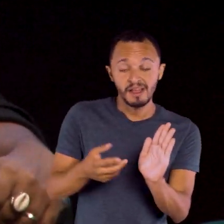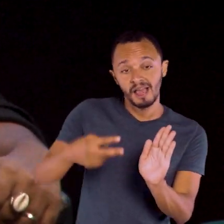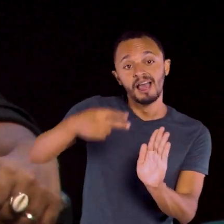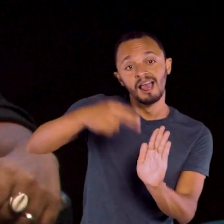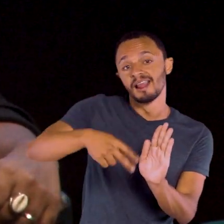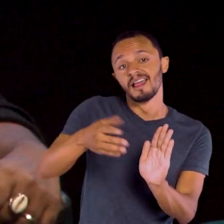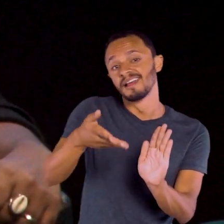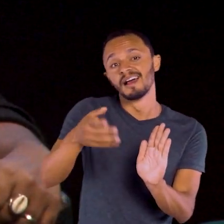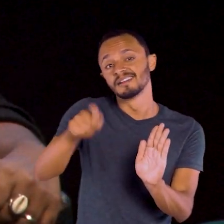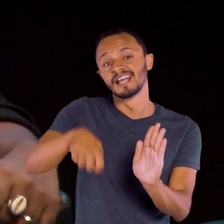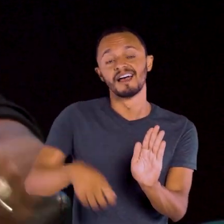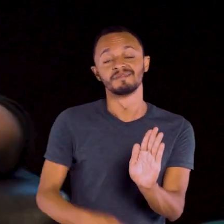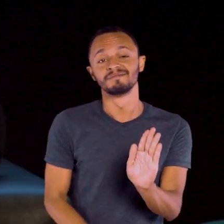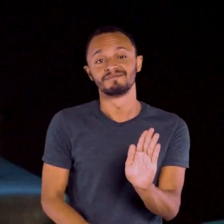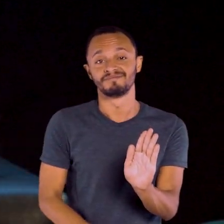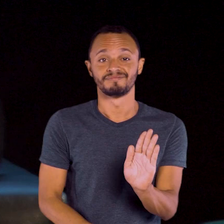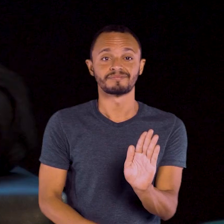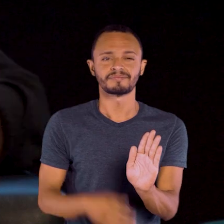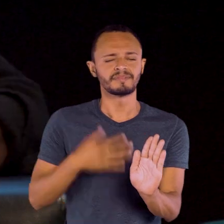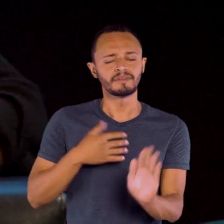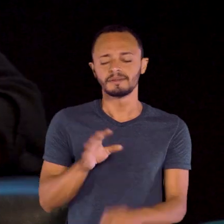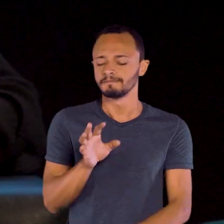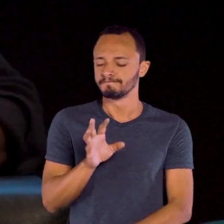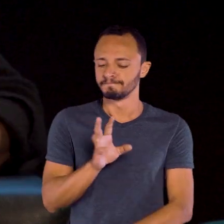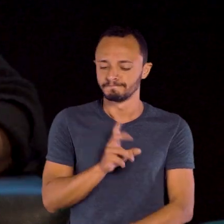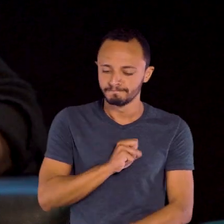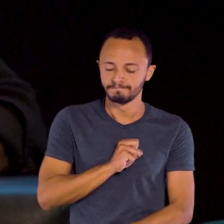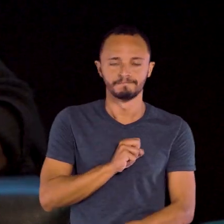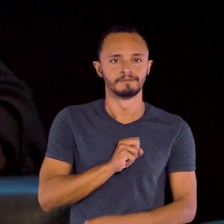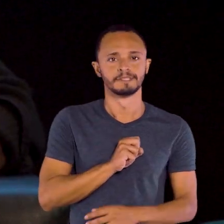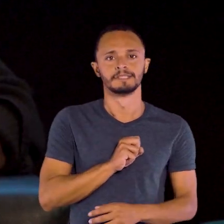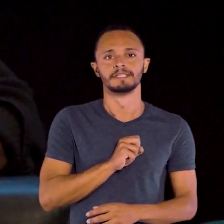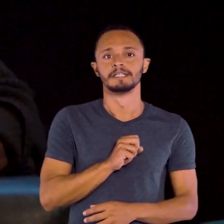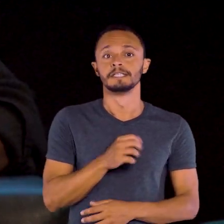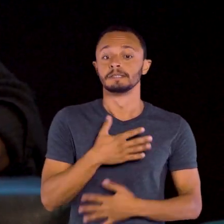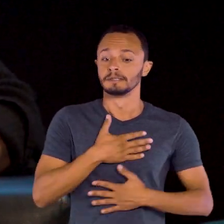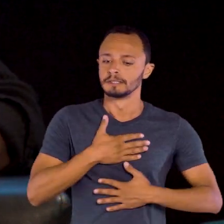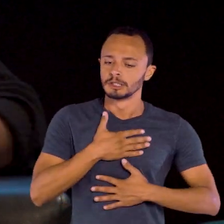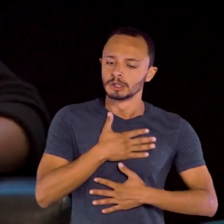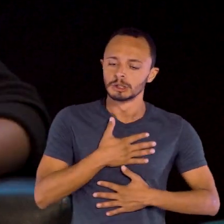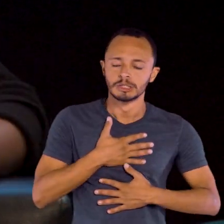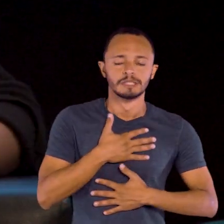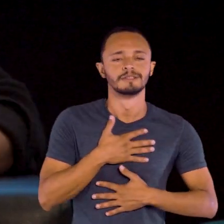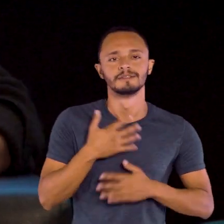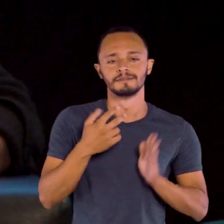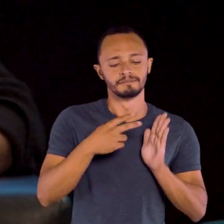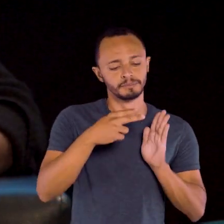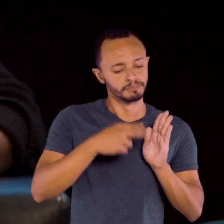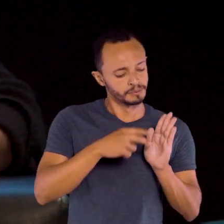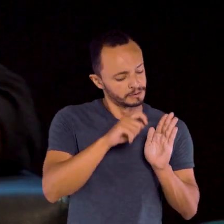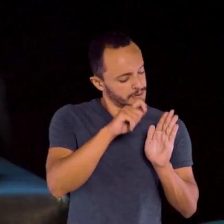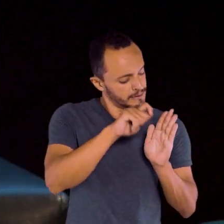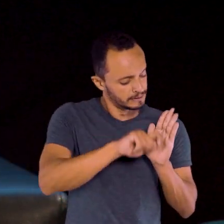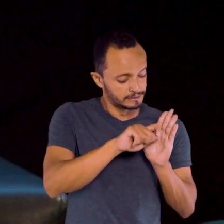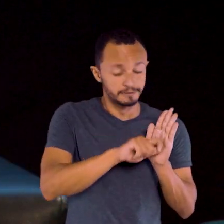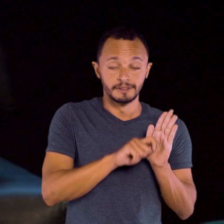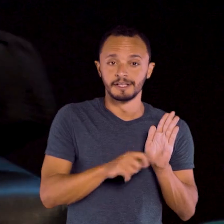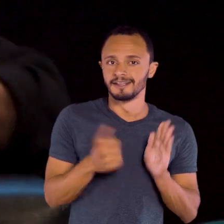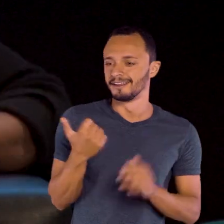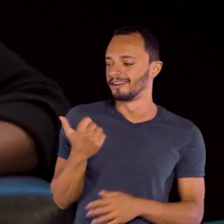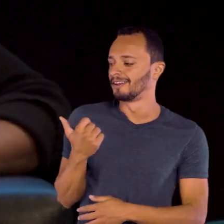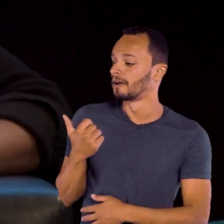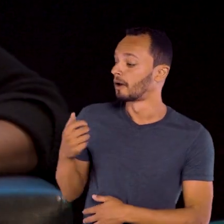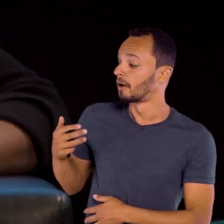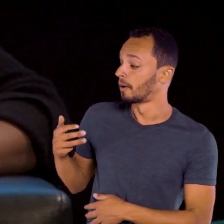acho que eu gosto muito de escrever. Eu sou um pouco compulsiva. Está aqui na plateia meu